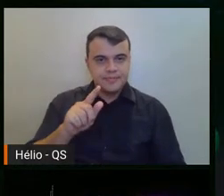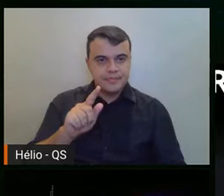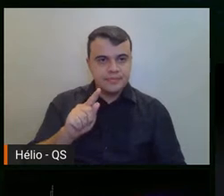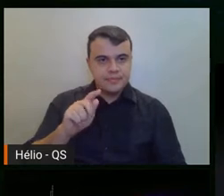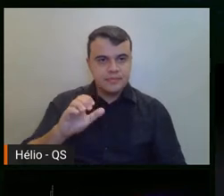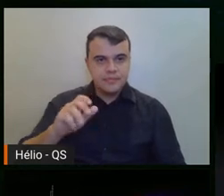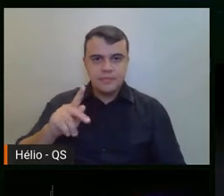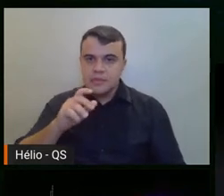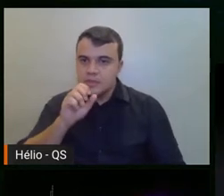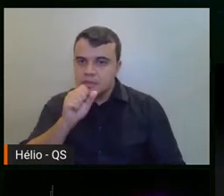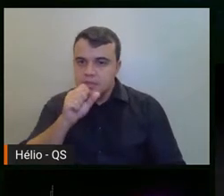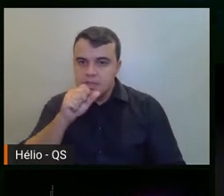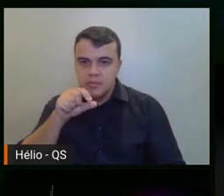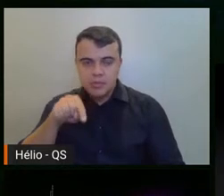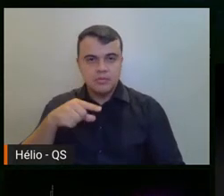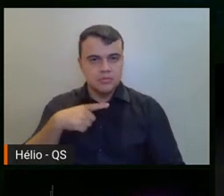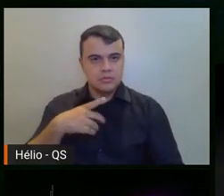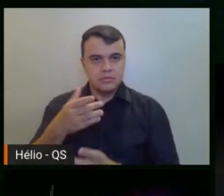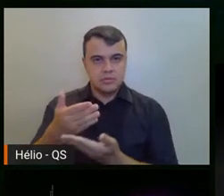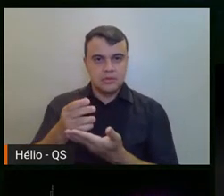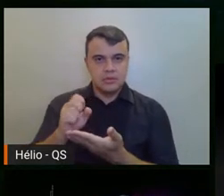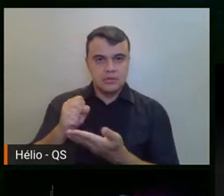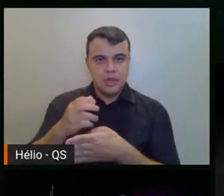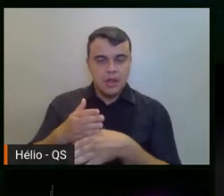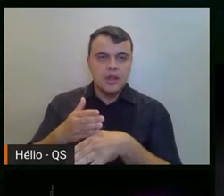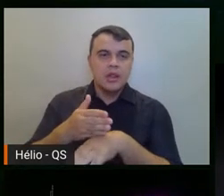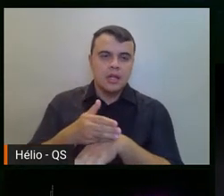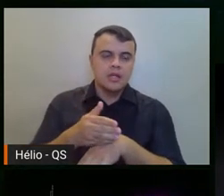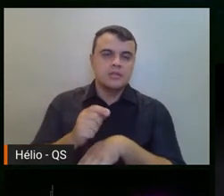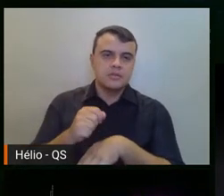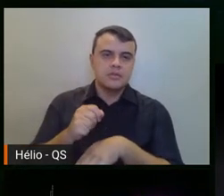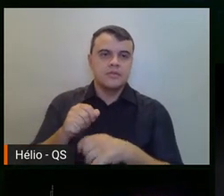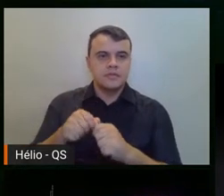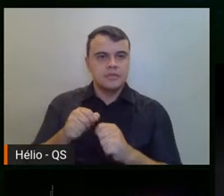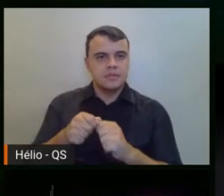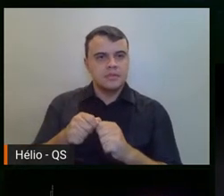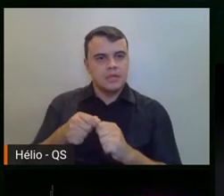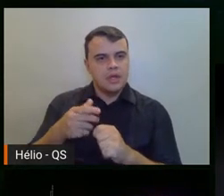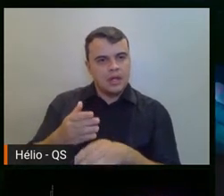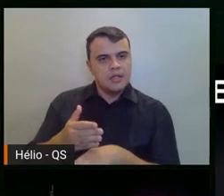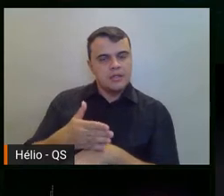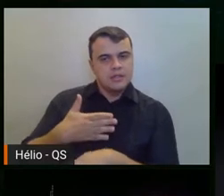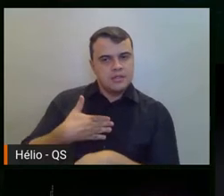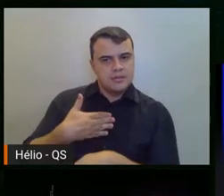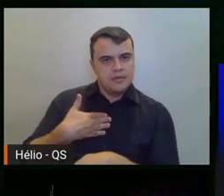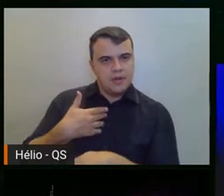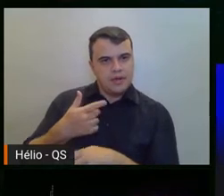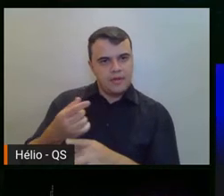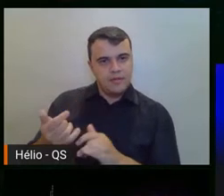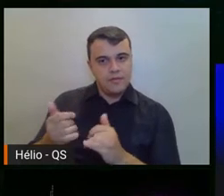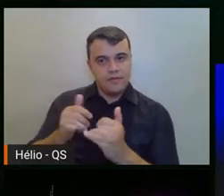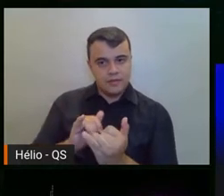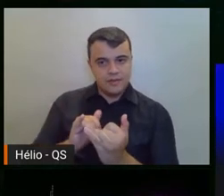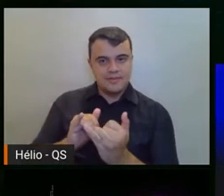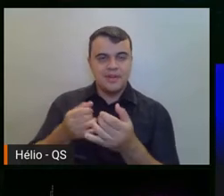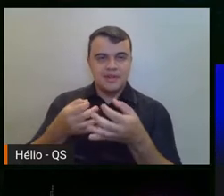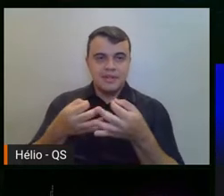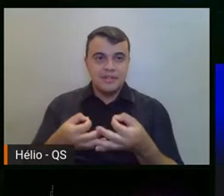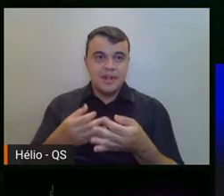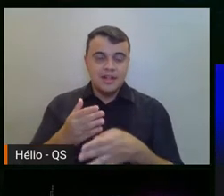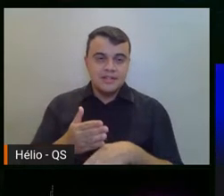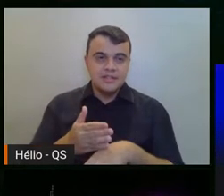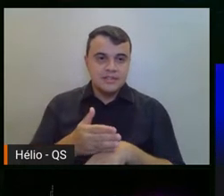tá tá aqui para você você pode acessar vou até fazer o Jabá aqui acesse me dê depois o feedback você pode acessar